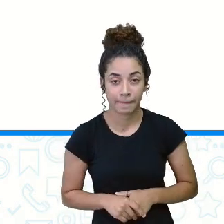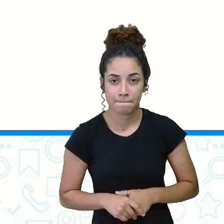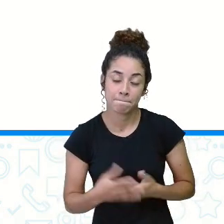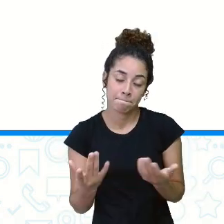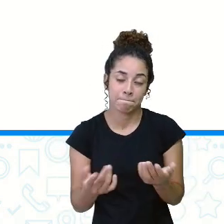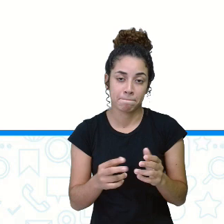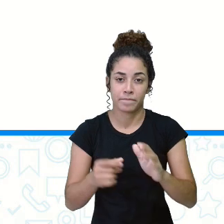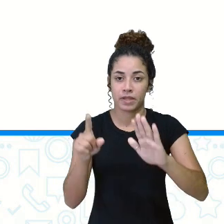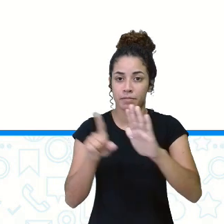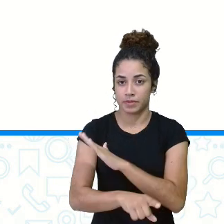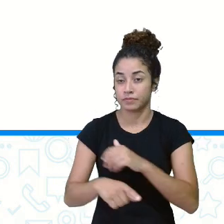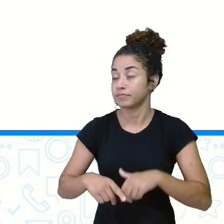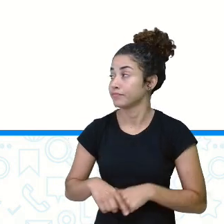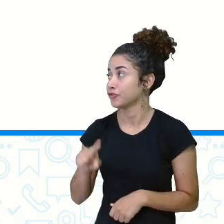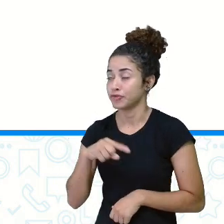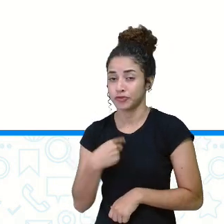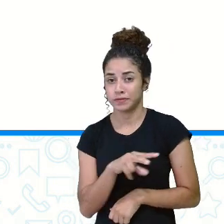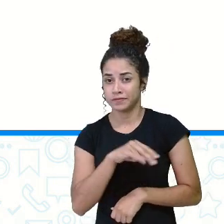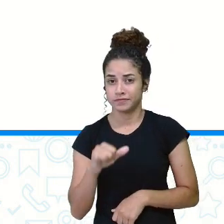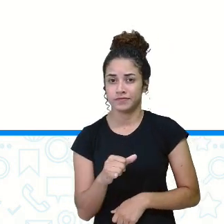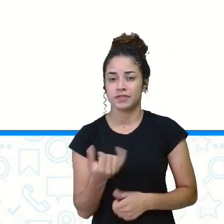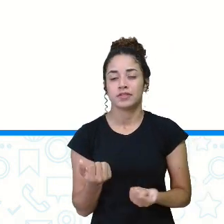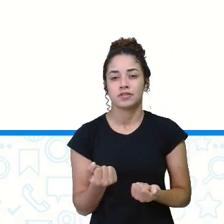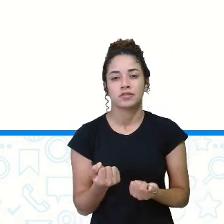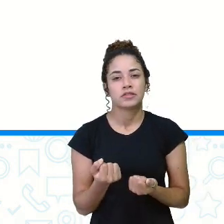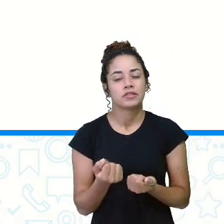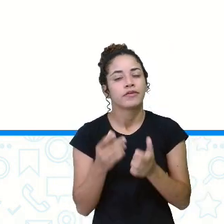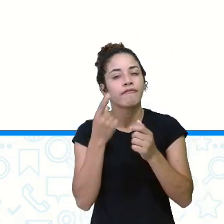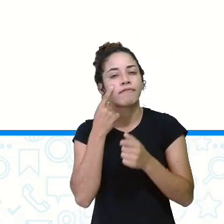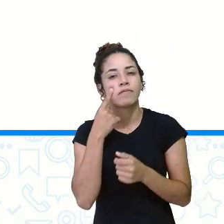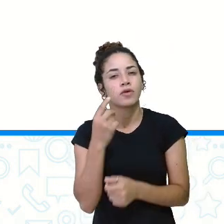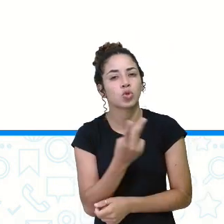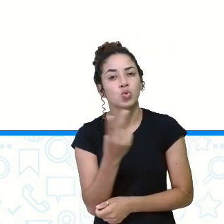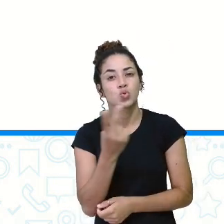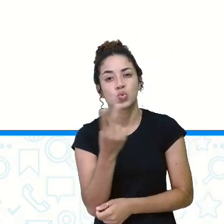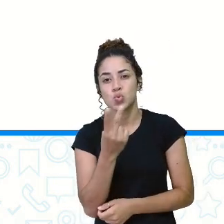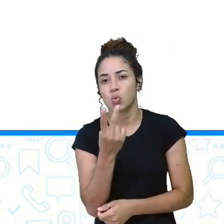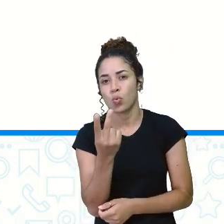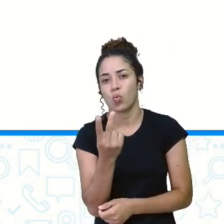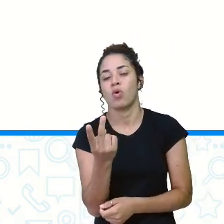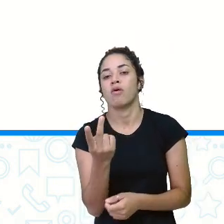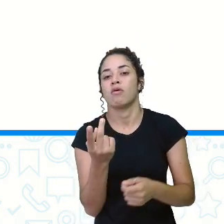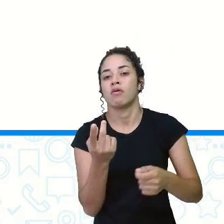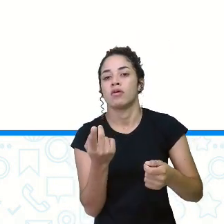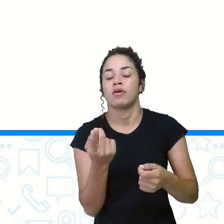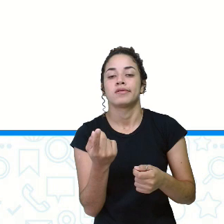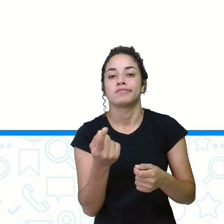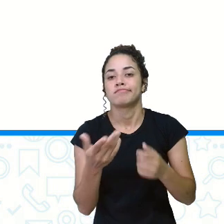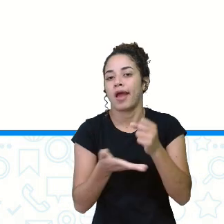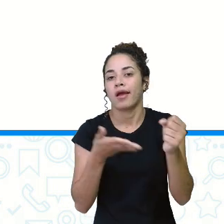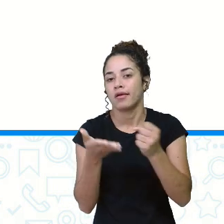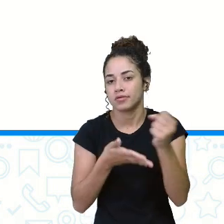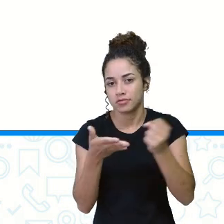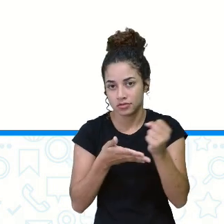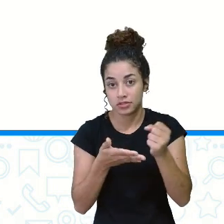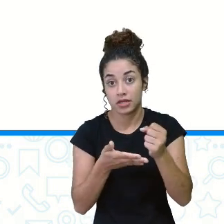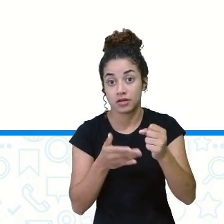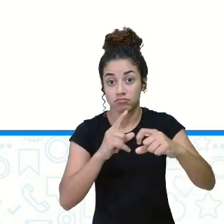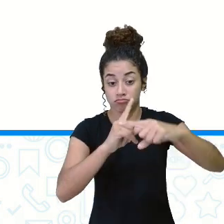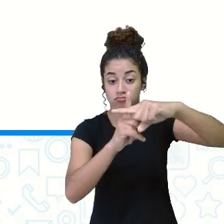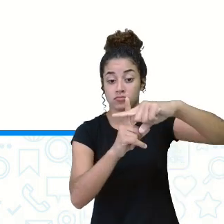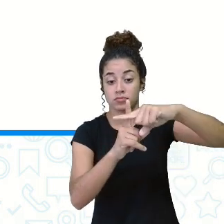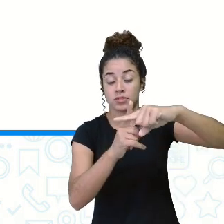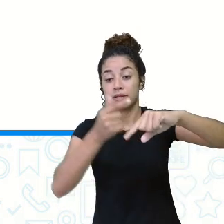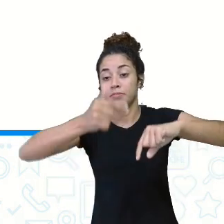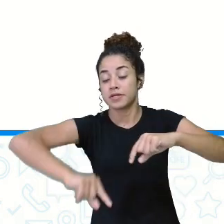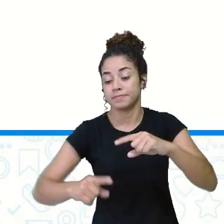Nessa questão, a gente vai trabalhar especificamente duas operações básicas, adição e